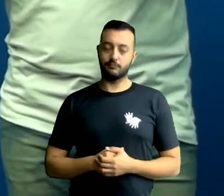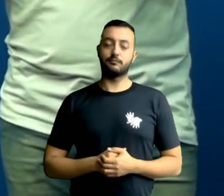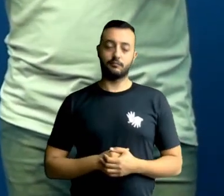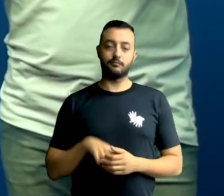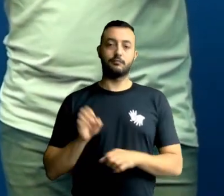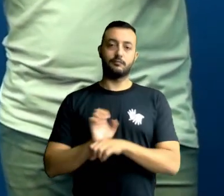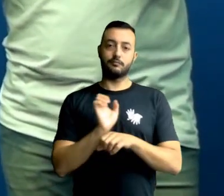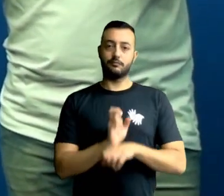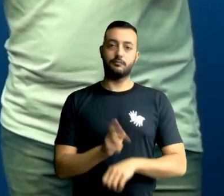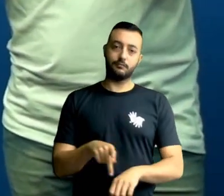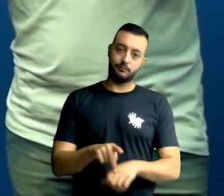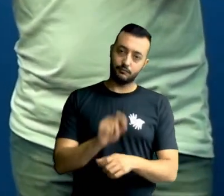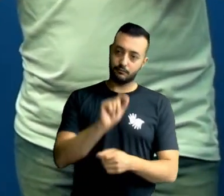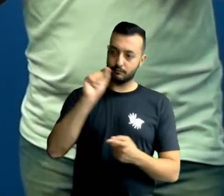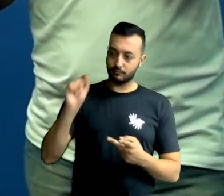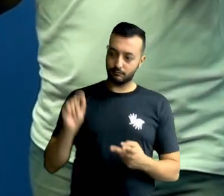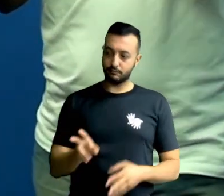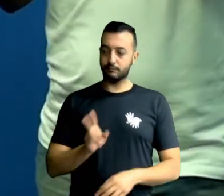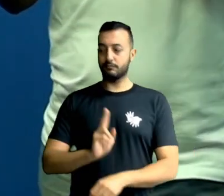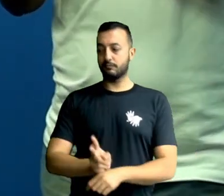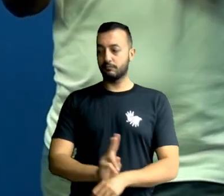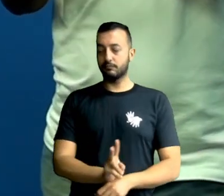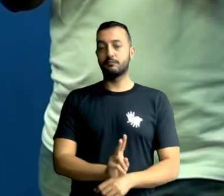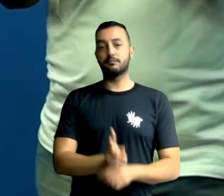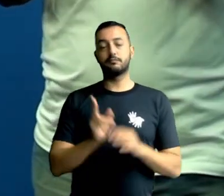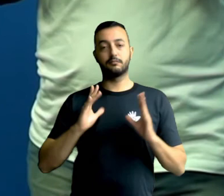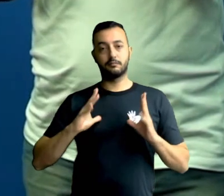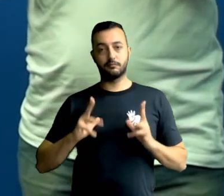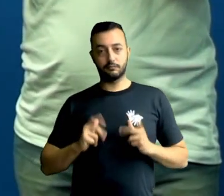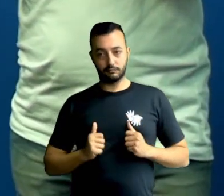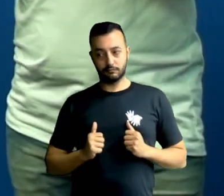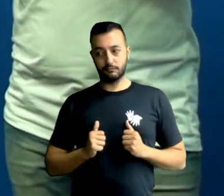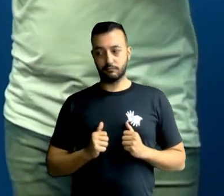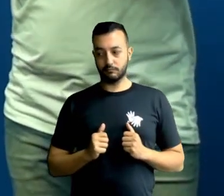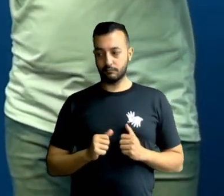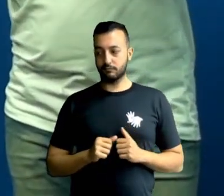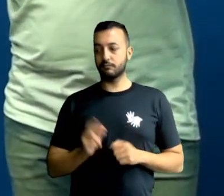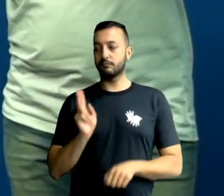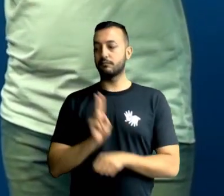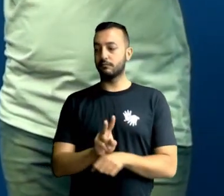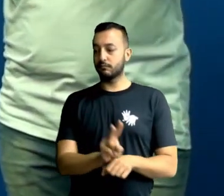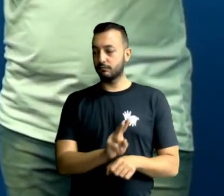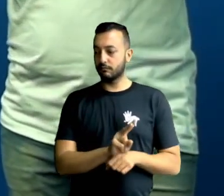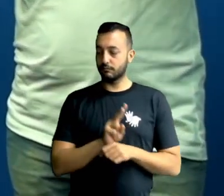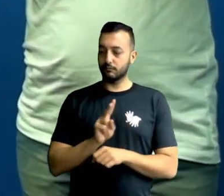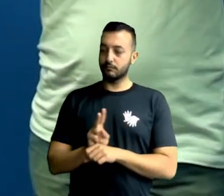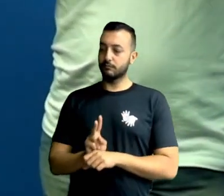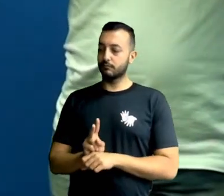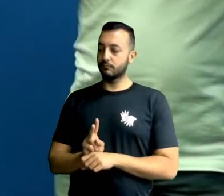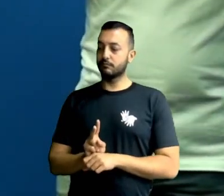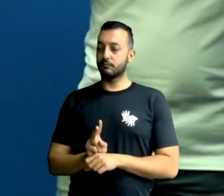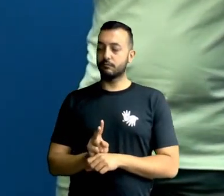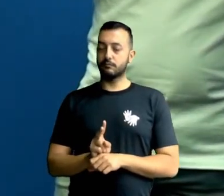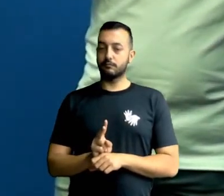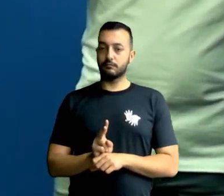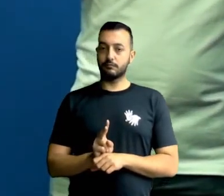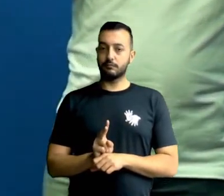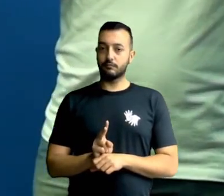ou no estado, ou em um país. A vigilância sanitária, ela nos protege contra